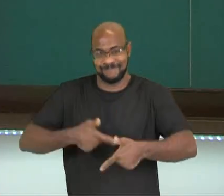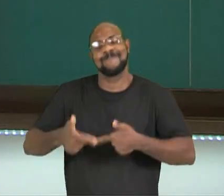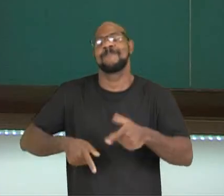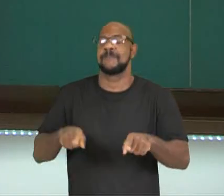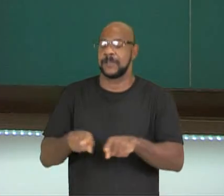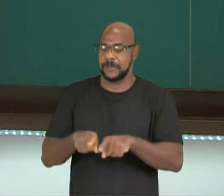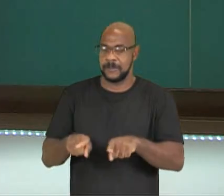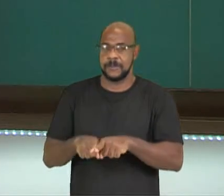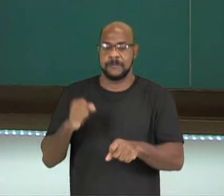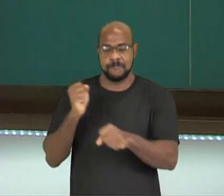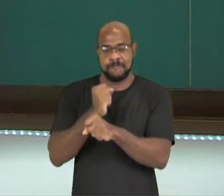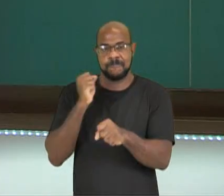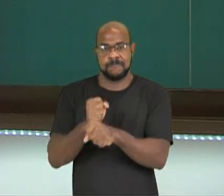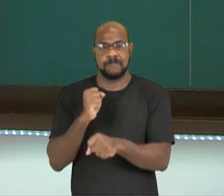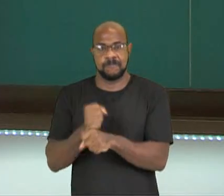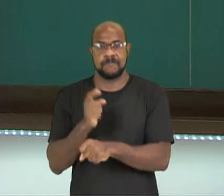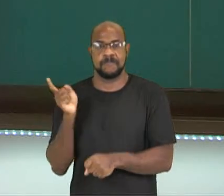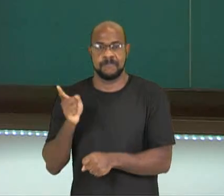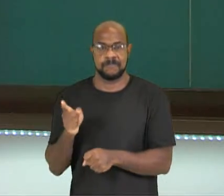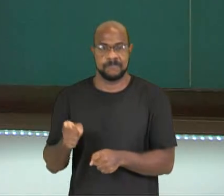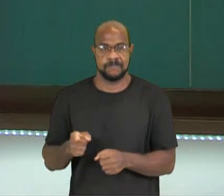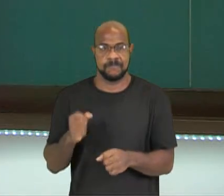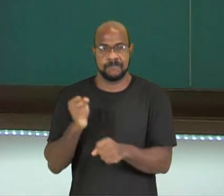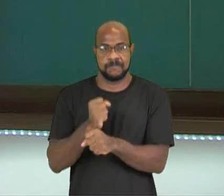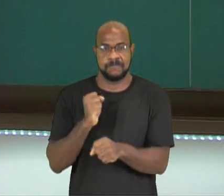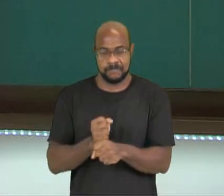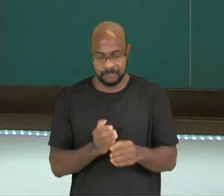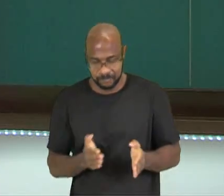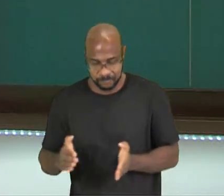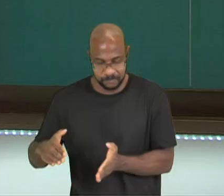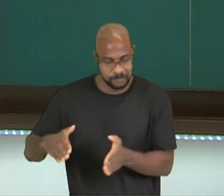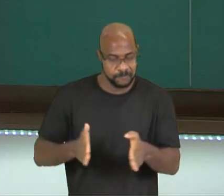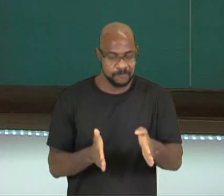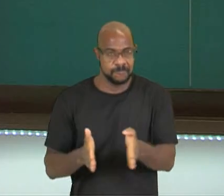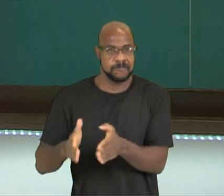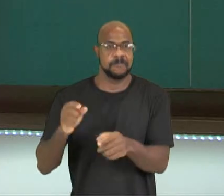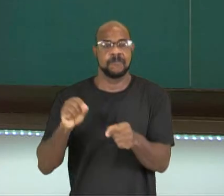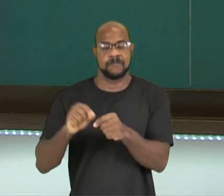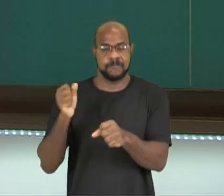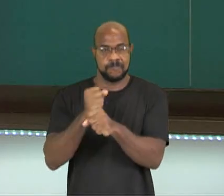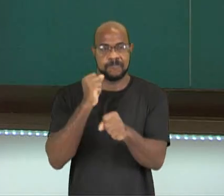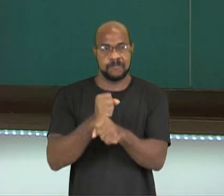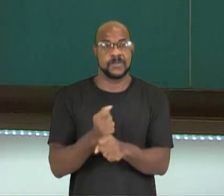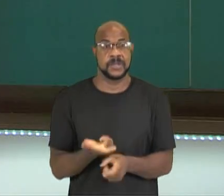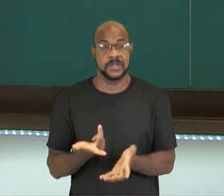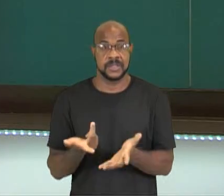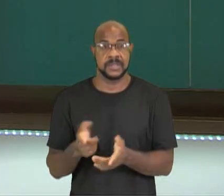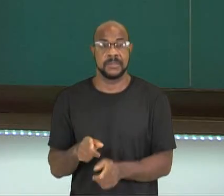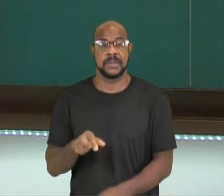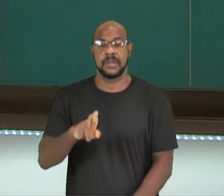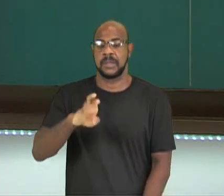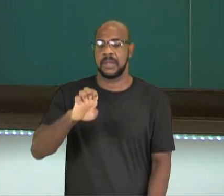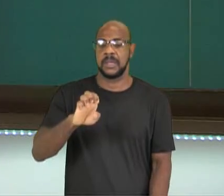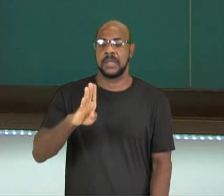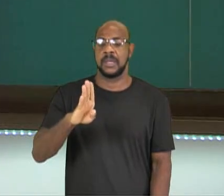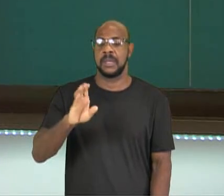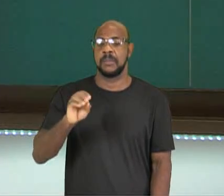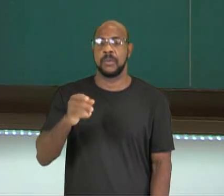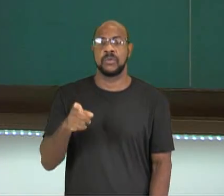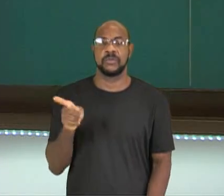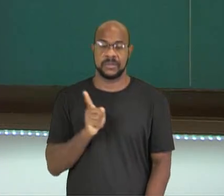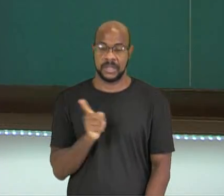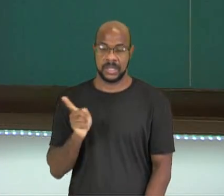trabalharam na construção ali da estrada, e os próprios irmãos Rebouças, que também eram